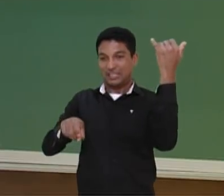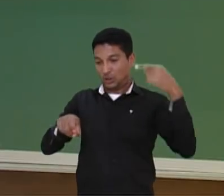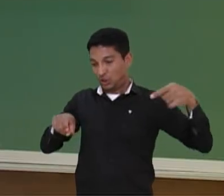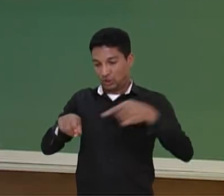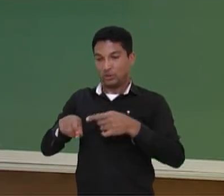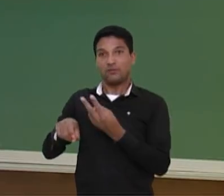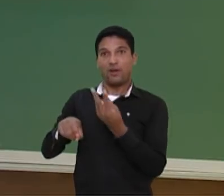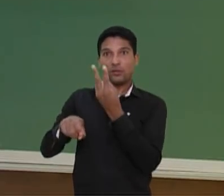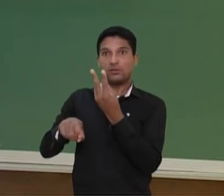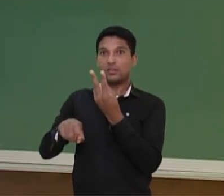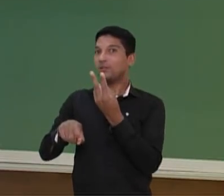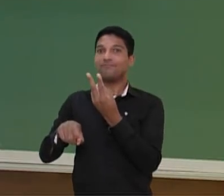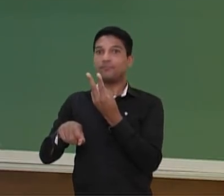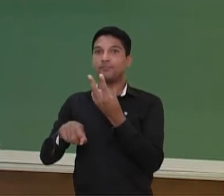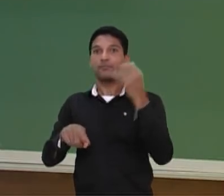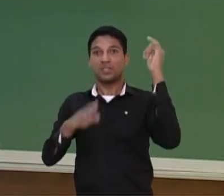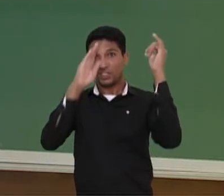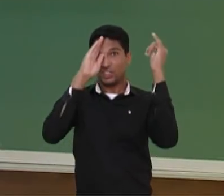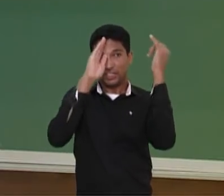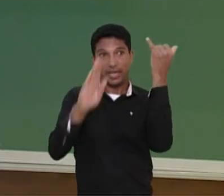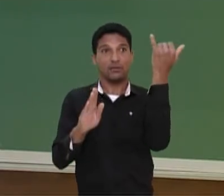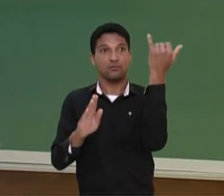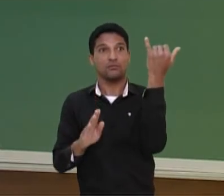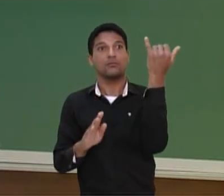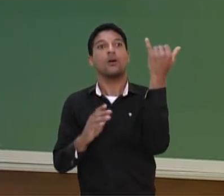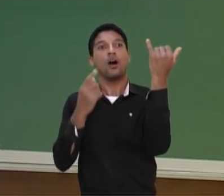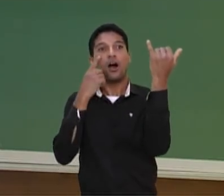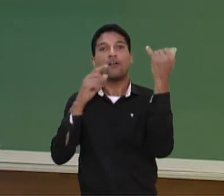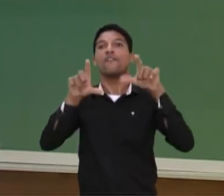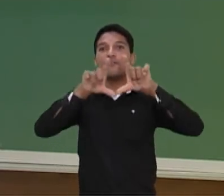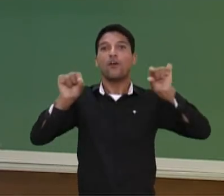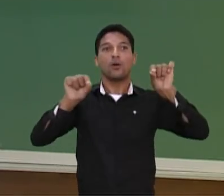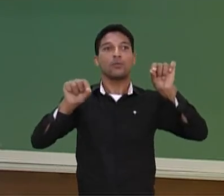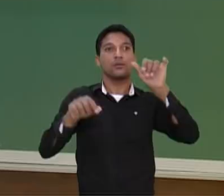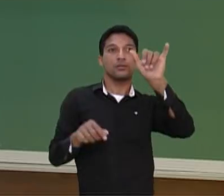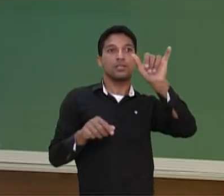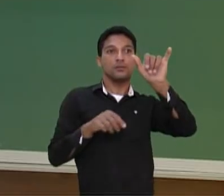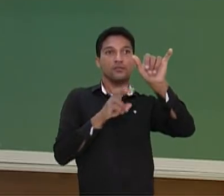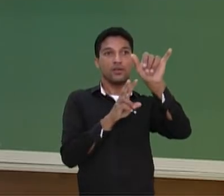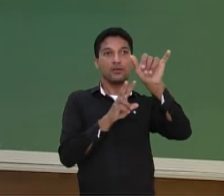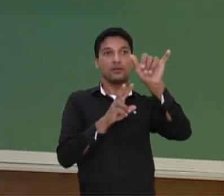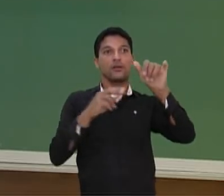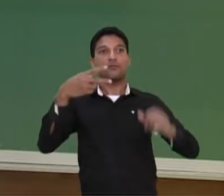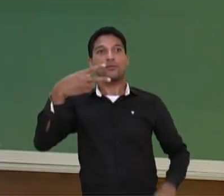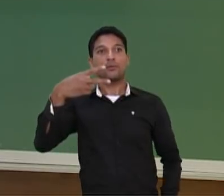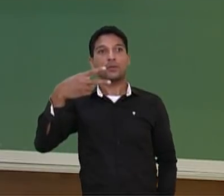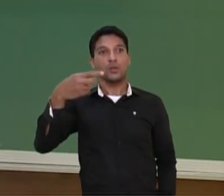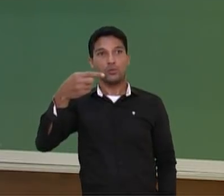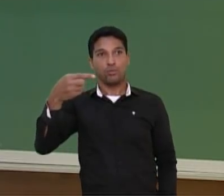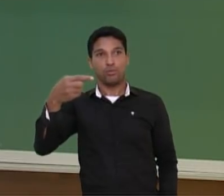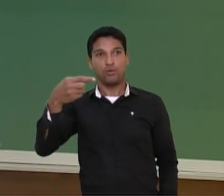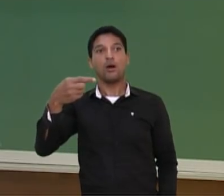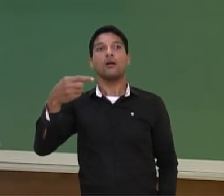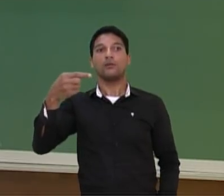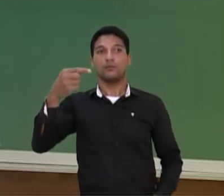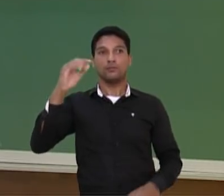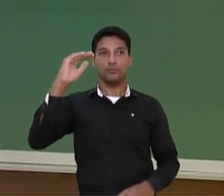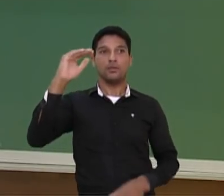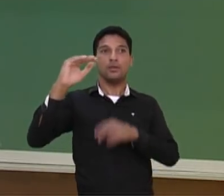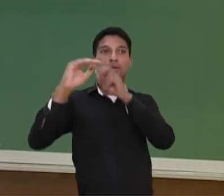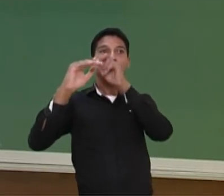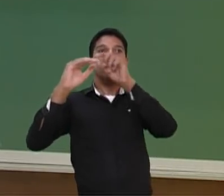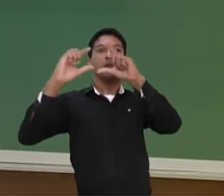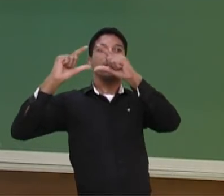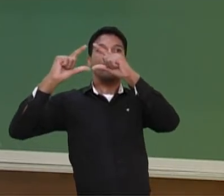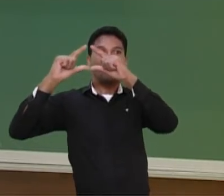para obter o y do vértice se eu tiver essa fórmula. Esse delta aqui é lá da aula anterior, quando nós estávamos vendo raízes,